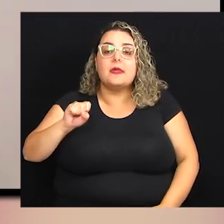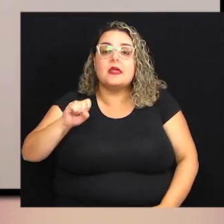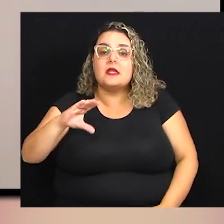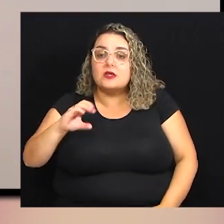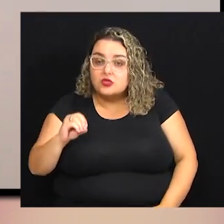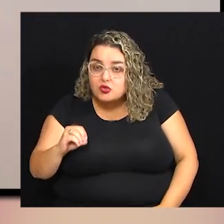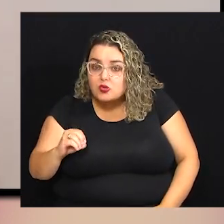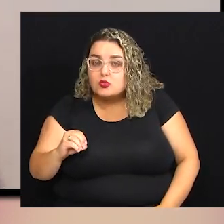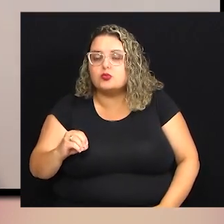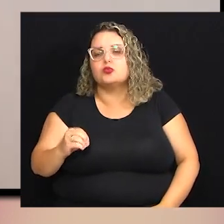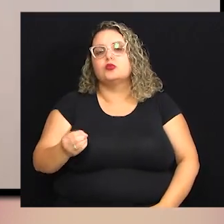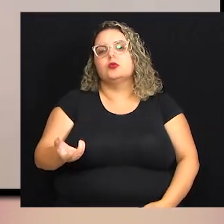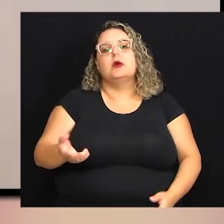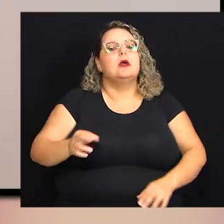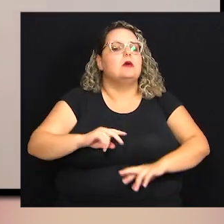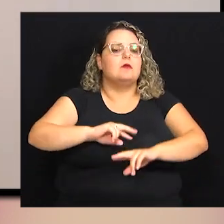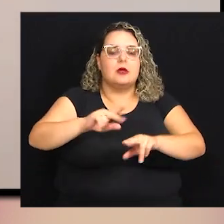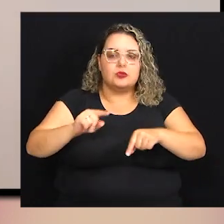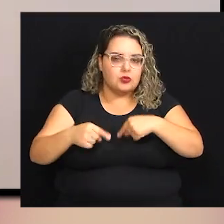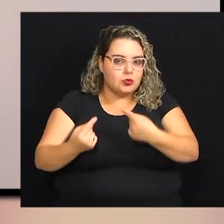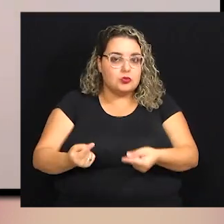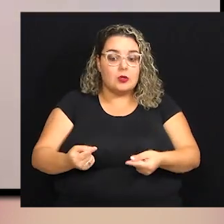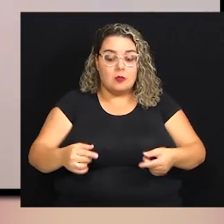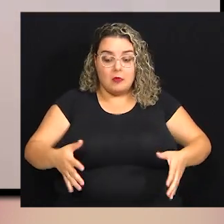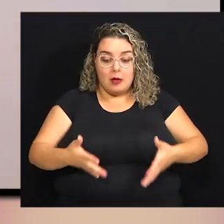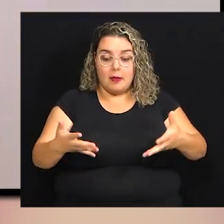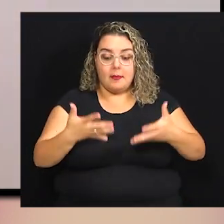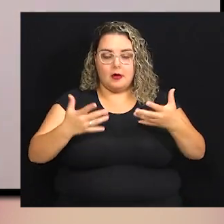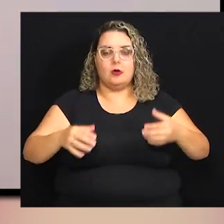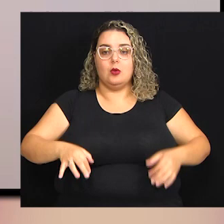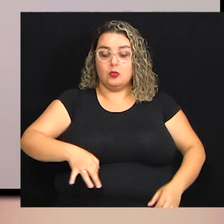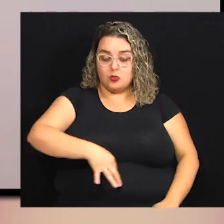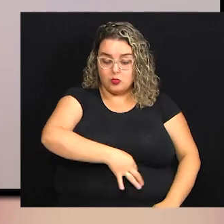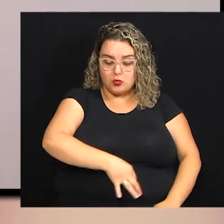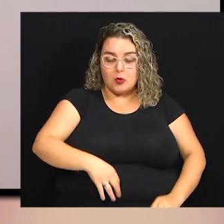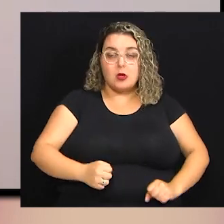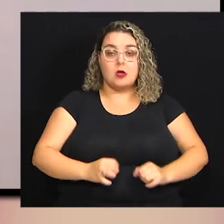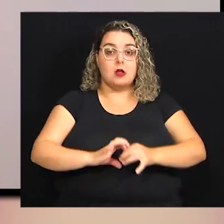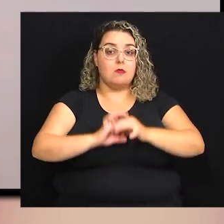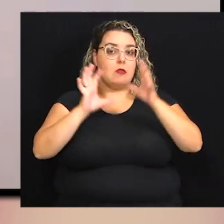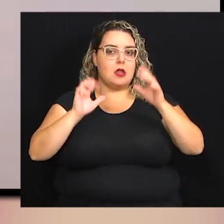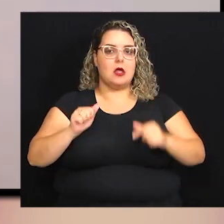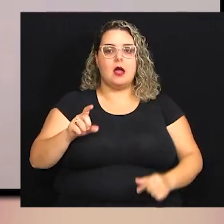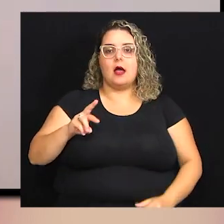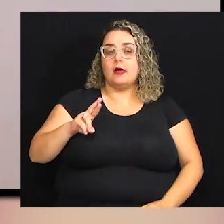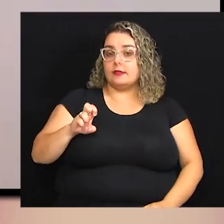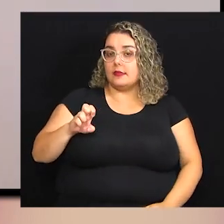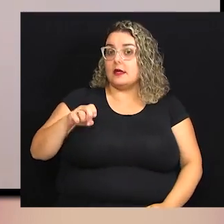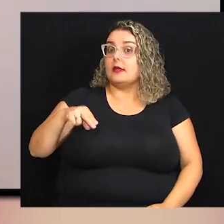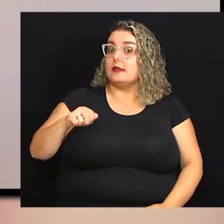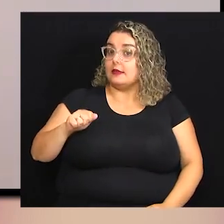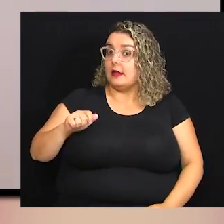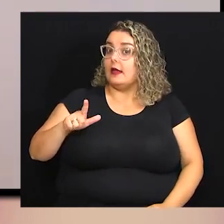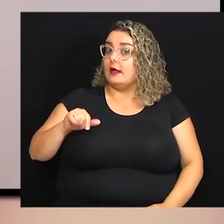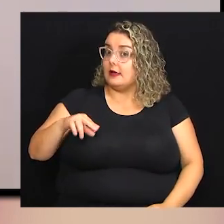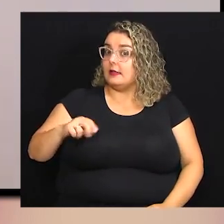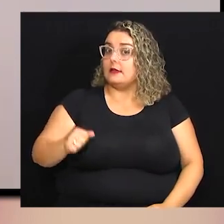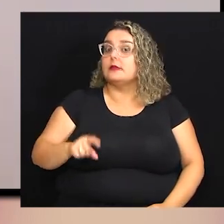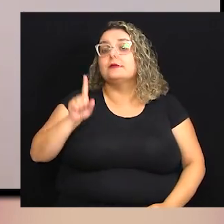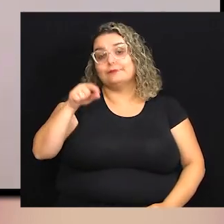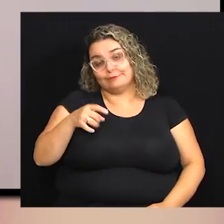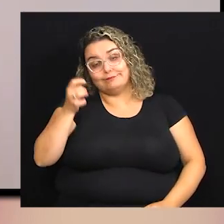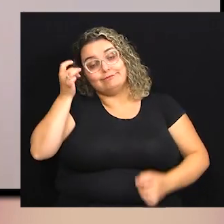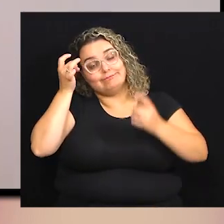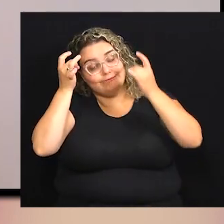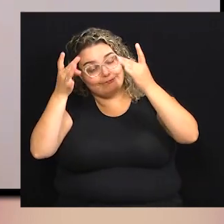agitam o intestino, todo o nosso organismo, faz com que nós liberamos a adrenalina, e a adrenalina causa dor